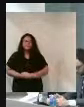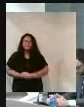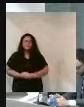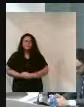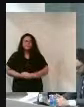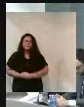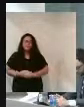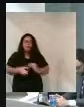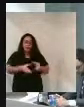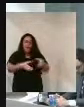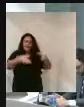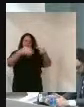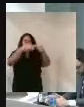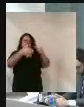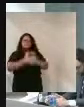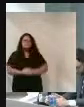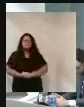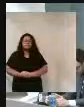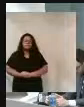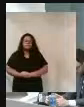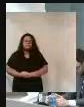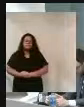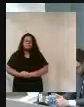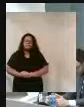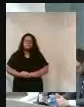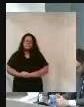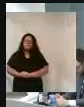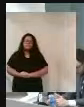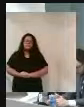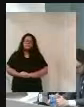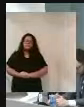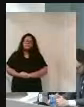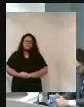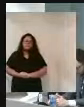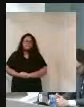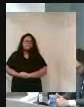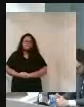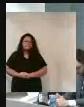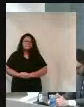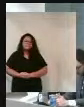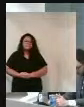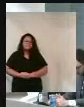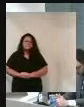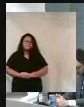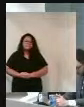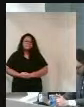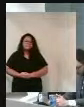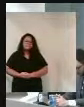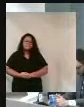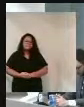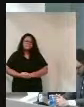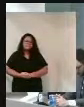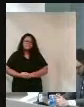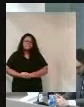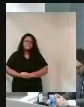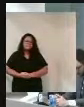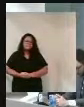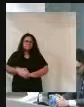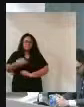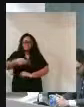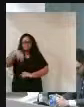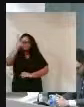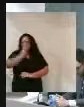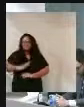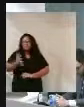garrafas, elas têm uma composição de... Bom, o Brasil produz em torno de